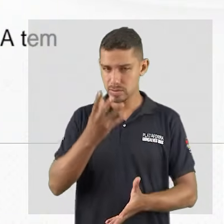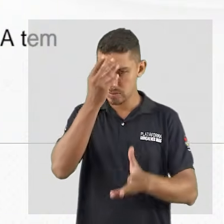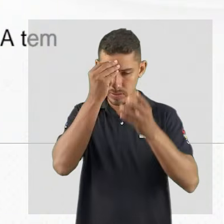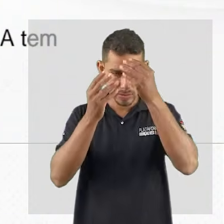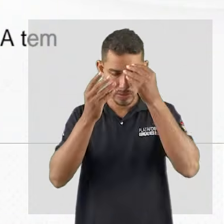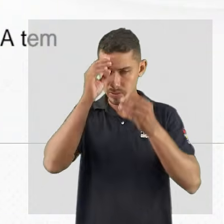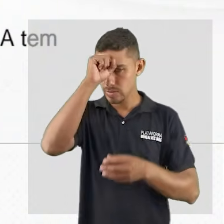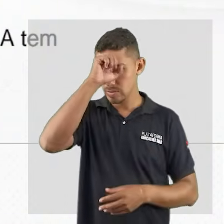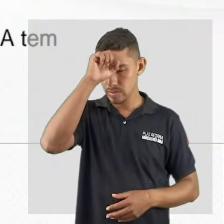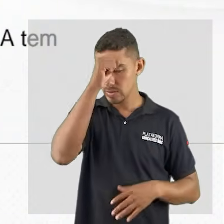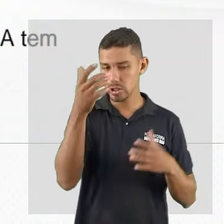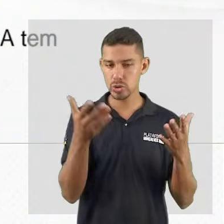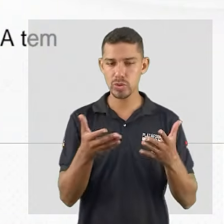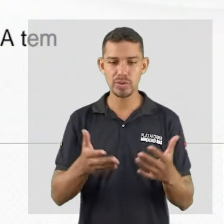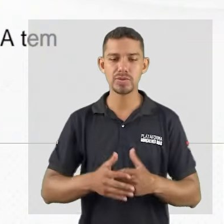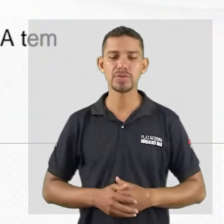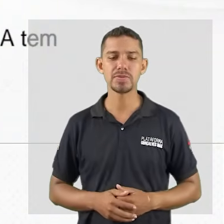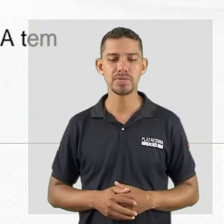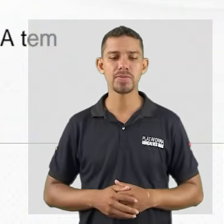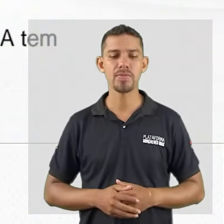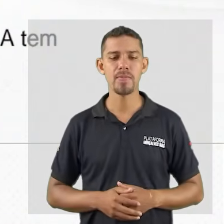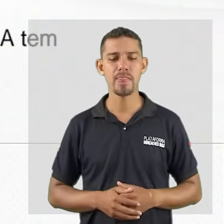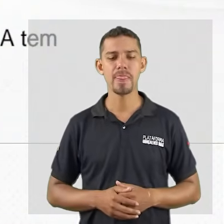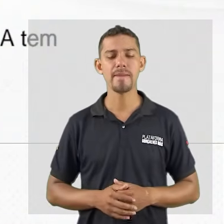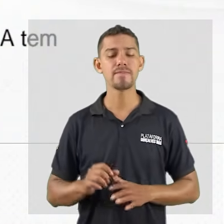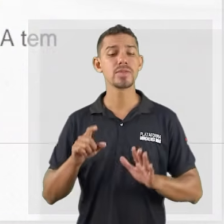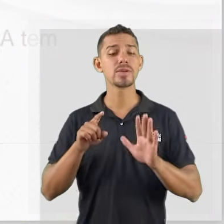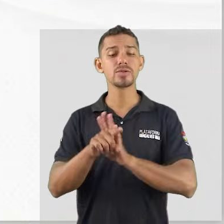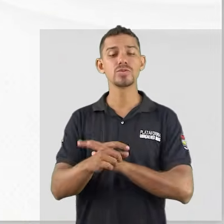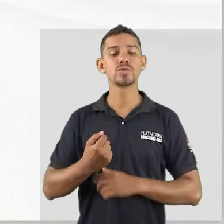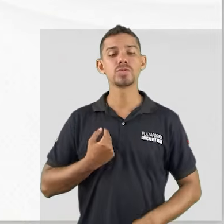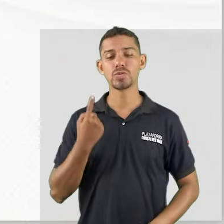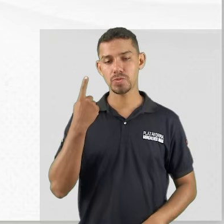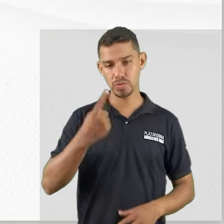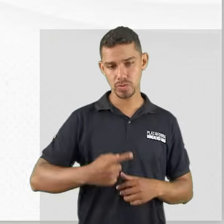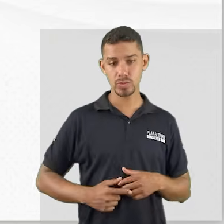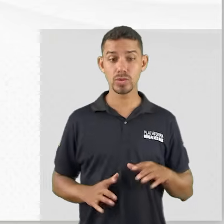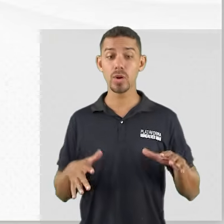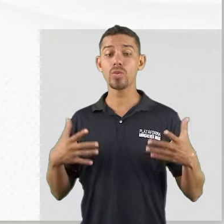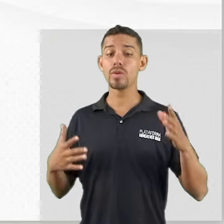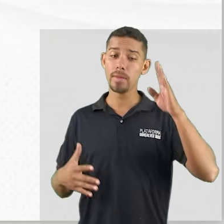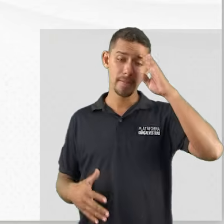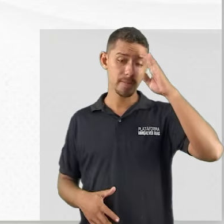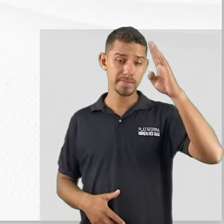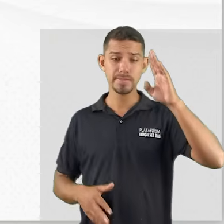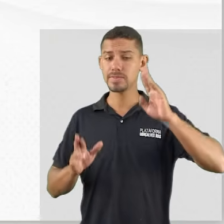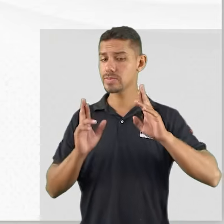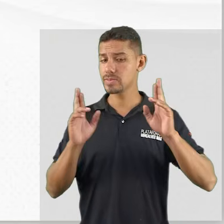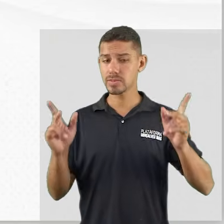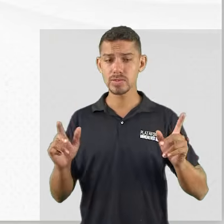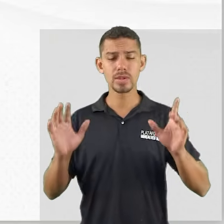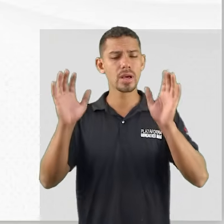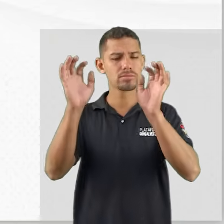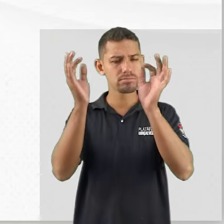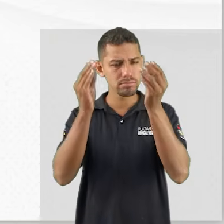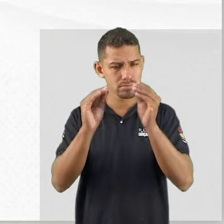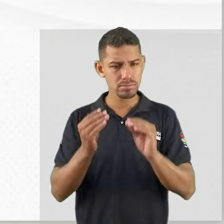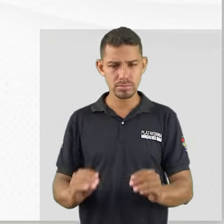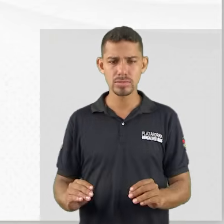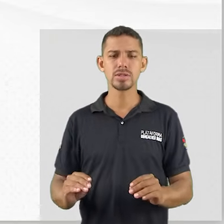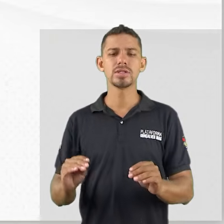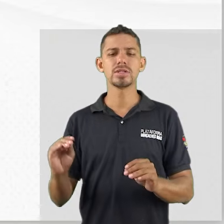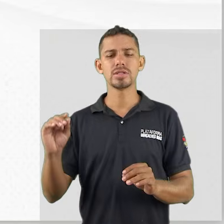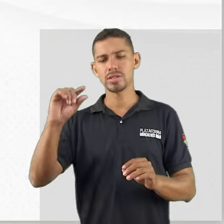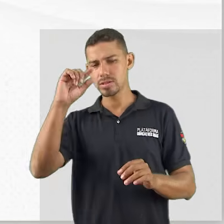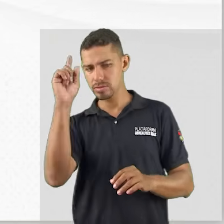o aprendizado de hoje, tá? Então, questão número 1. Qual é a principal diferença na estrutura das